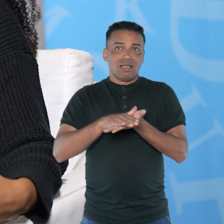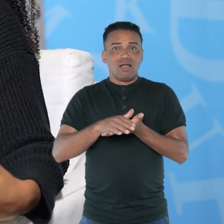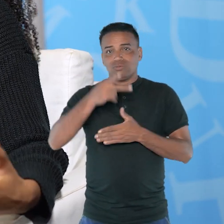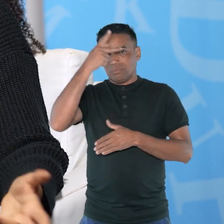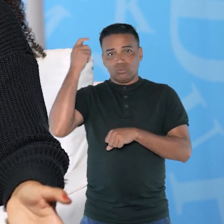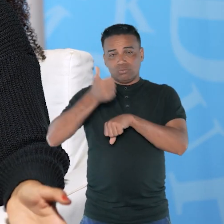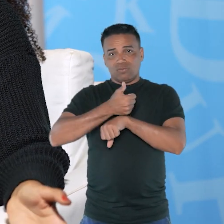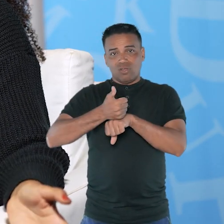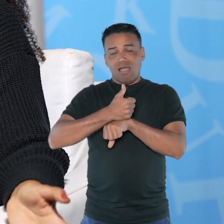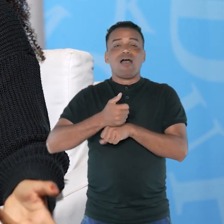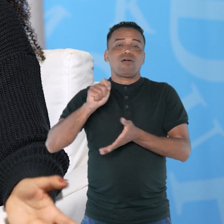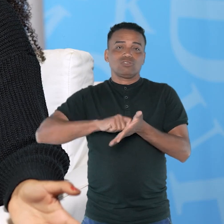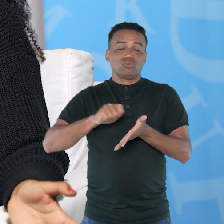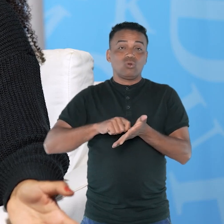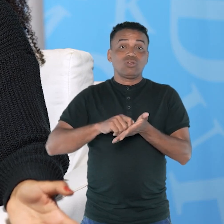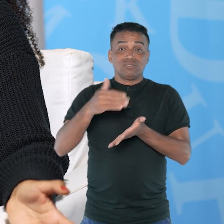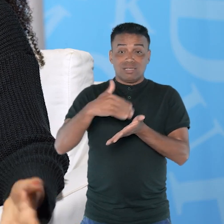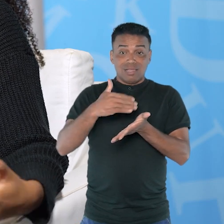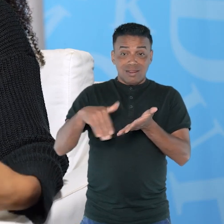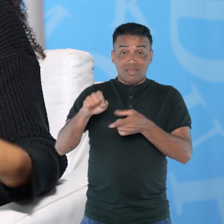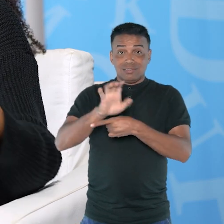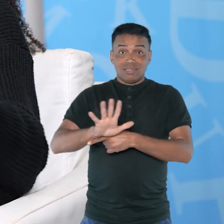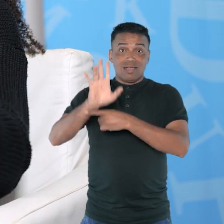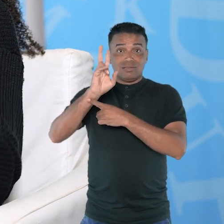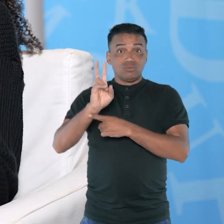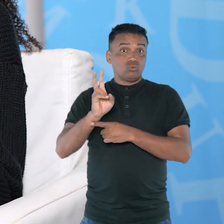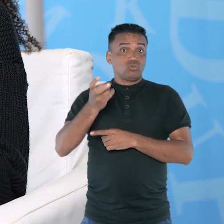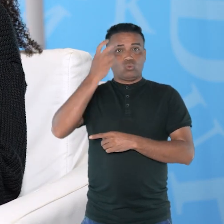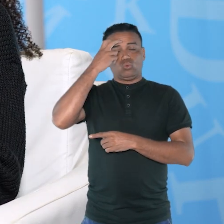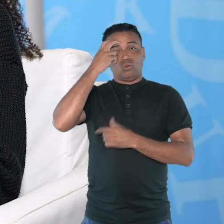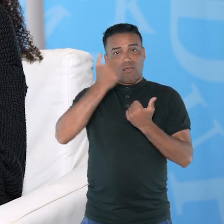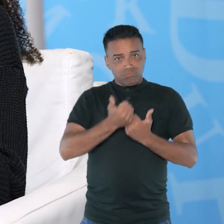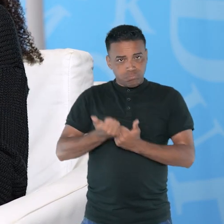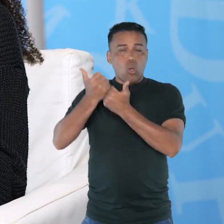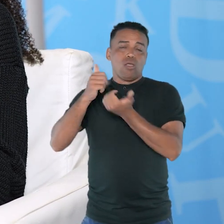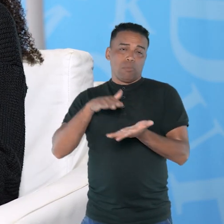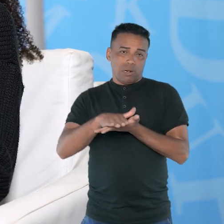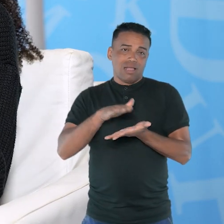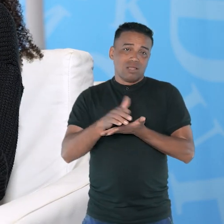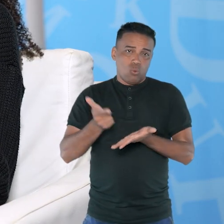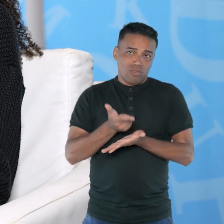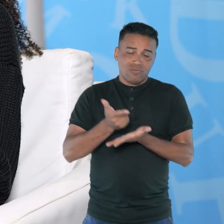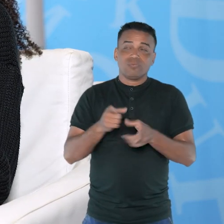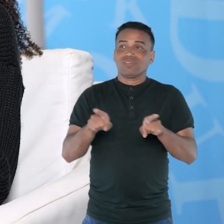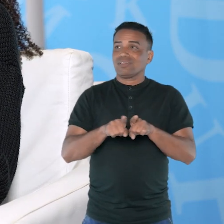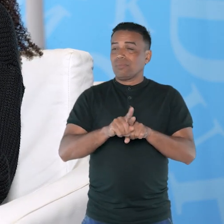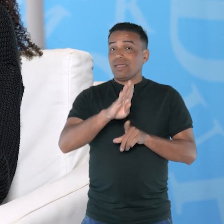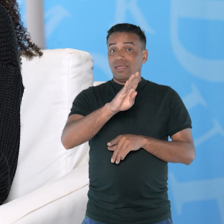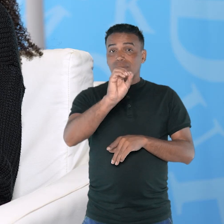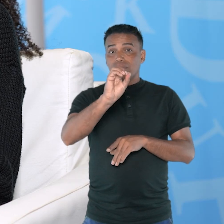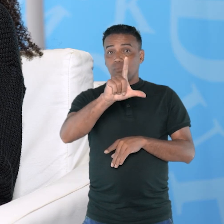pela Secretaria do Estado do DF de Cultura, que apoia a publicação. Tem também bolsas para os